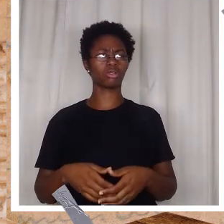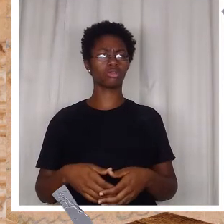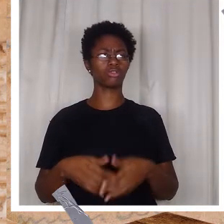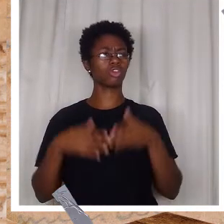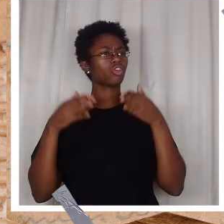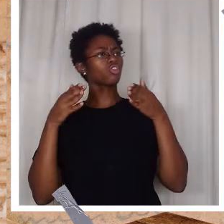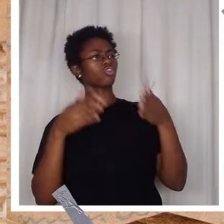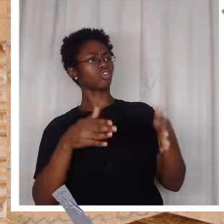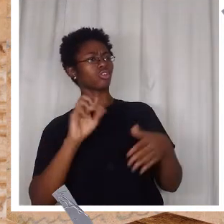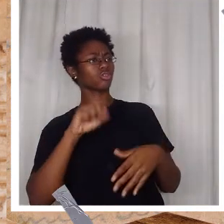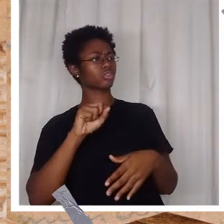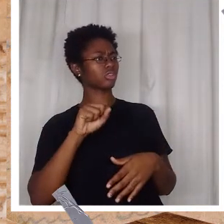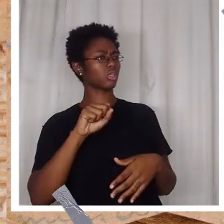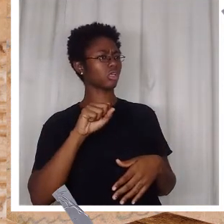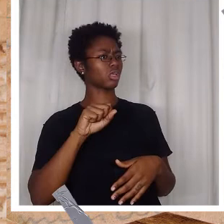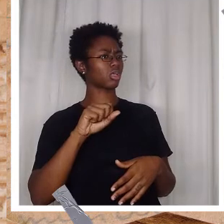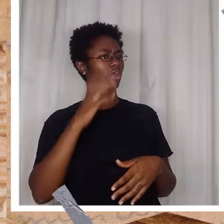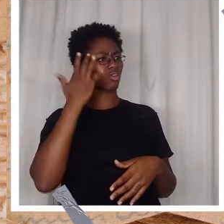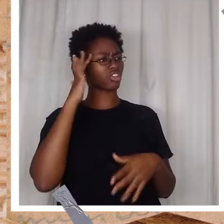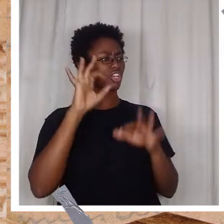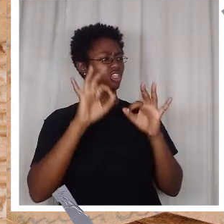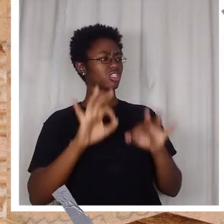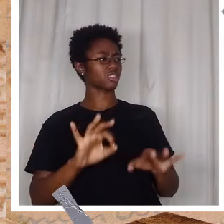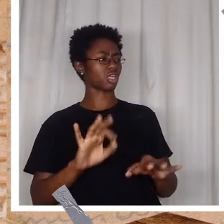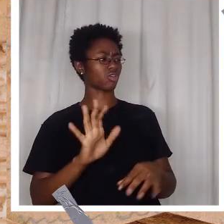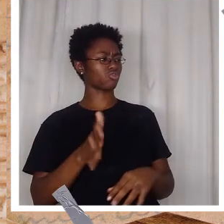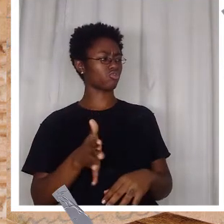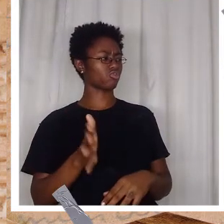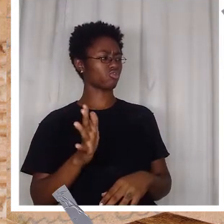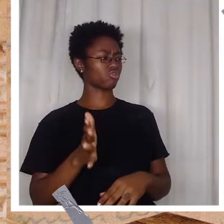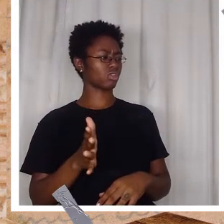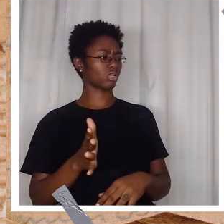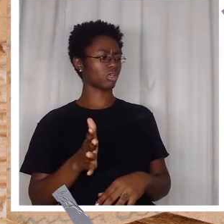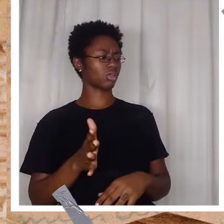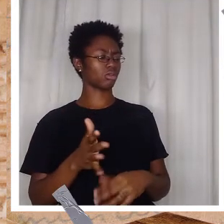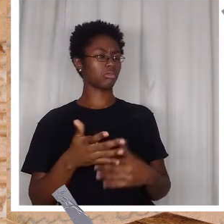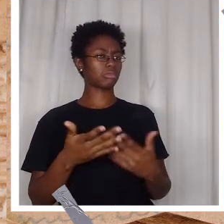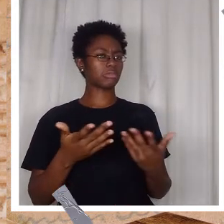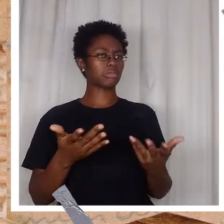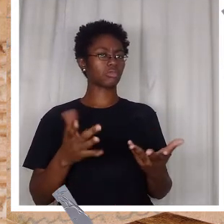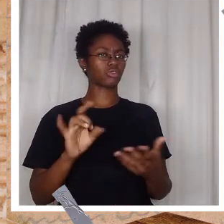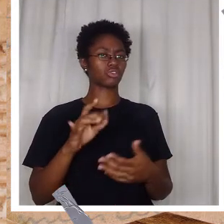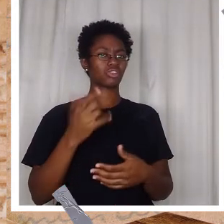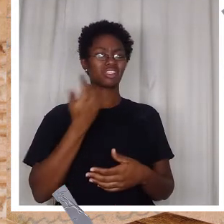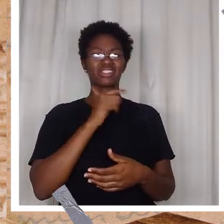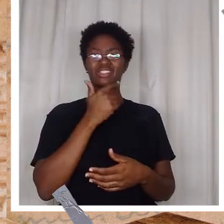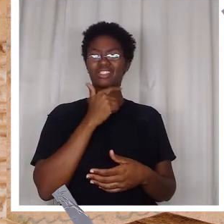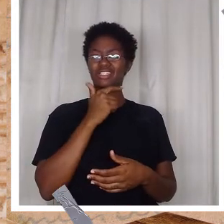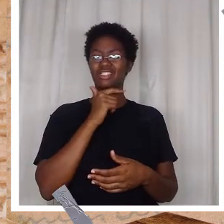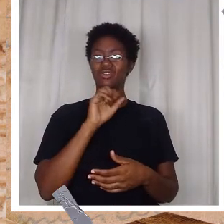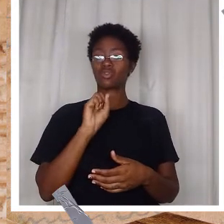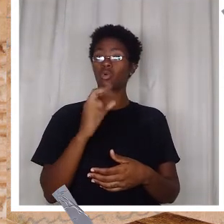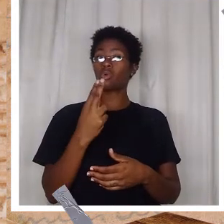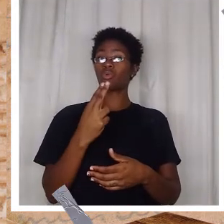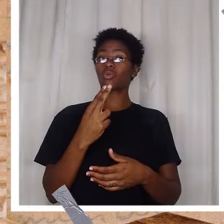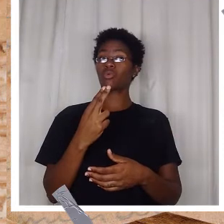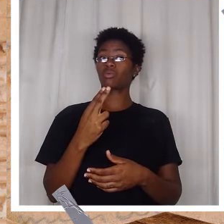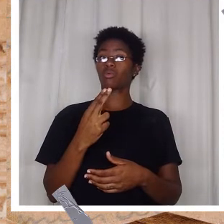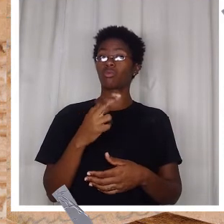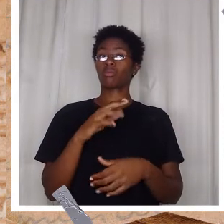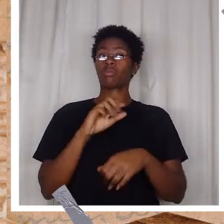Chegou. Estava acreditando que já estava tudo certo. Mas será que ela está só sorrindo para a gente ou congelou?